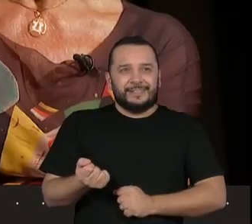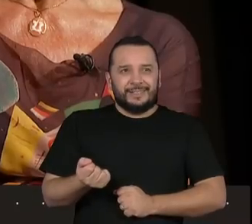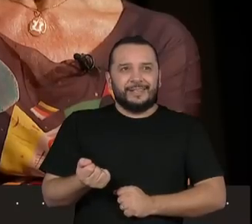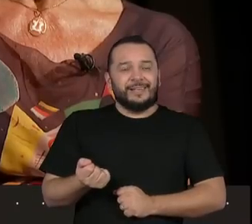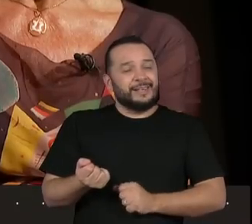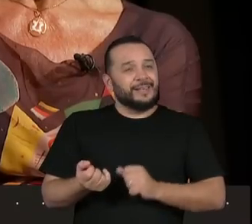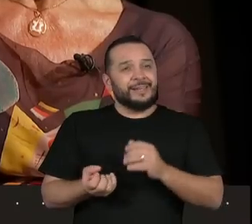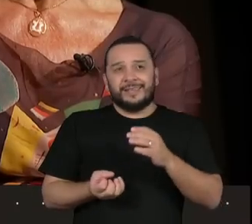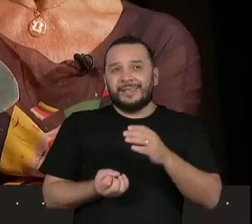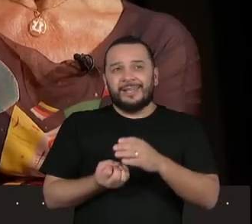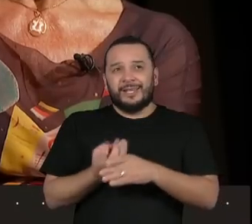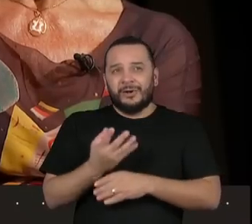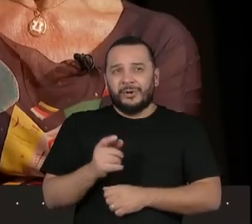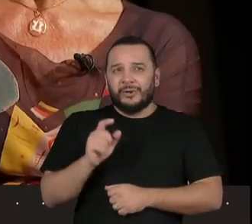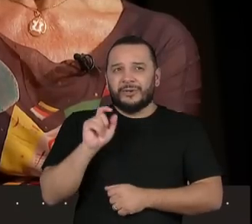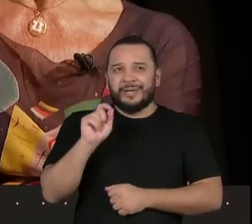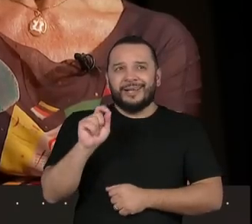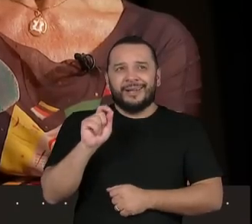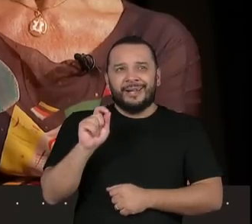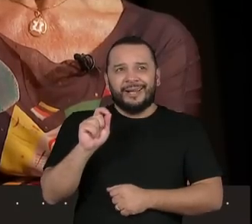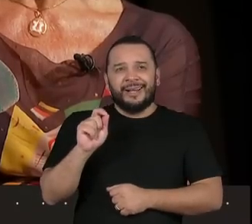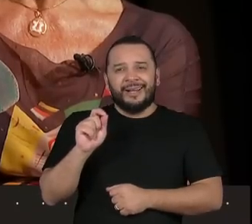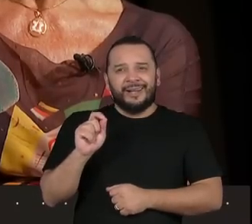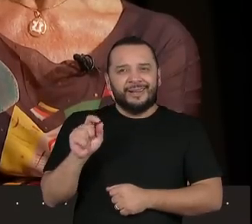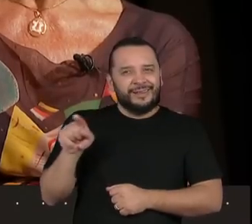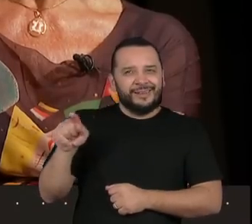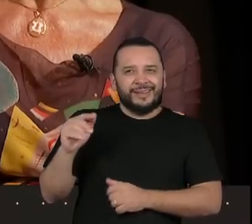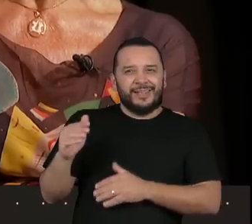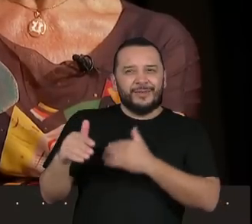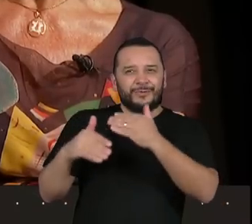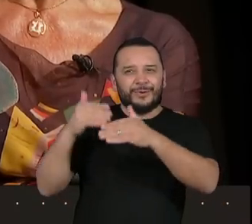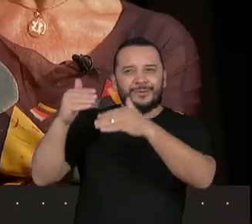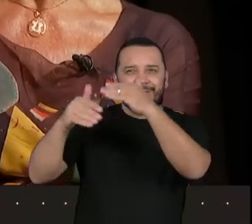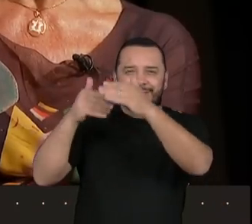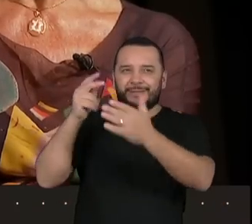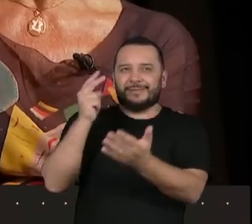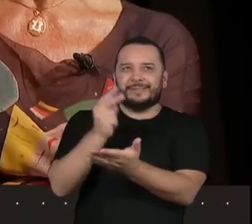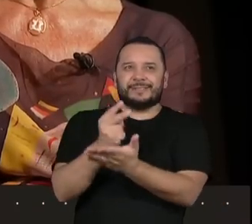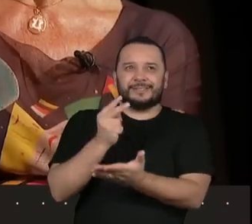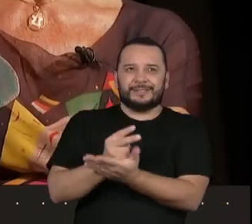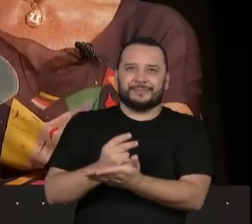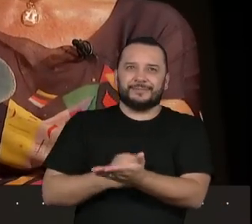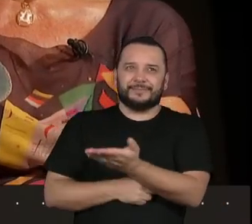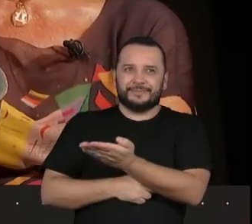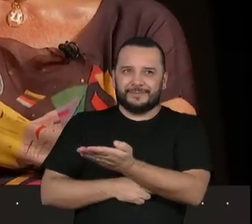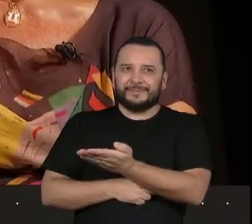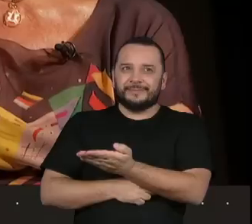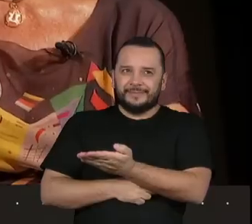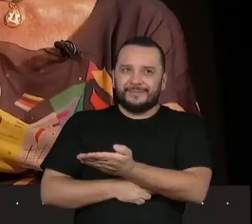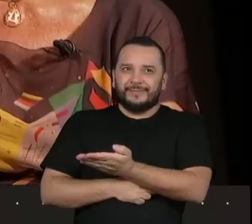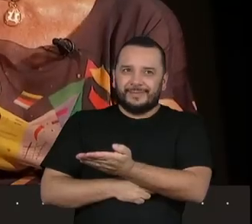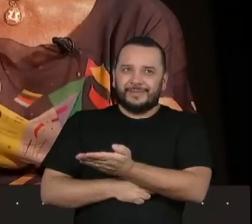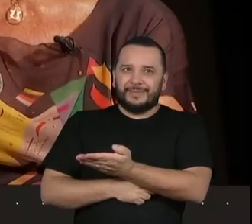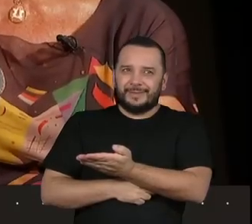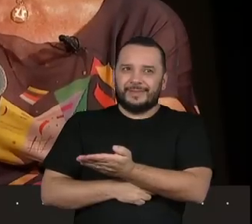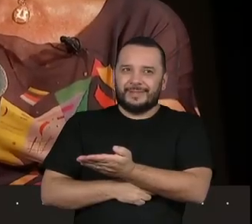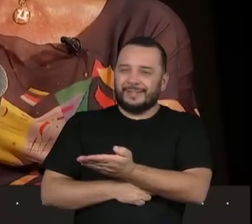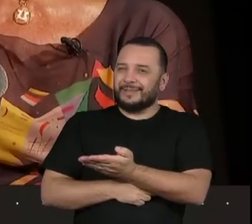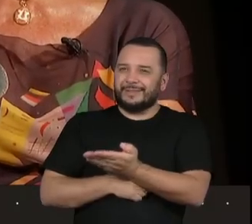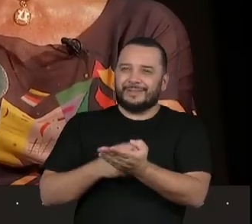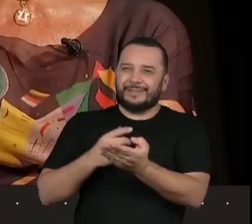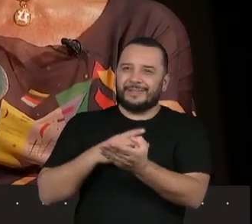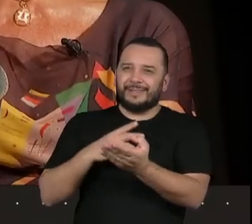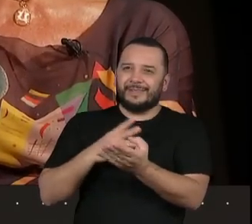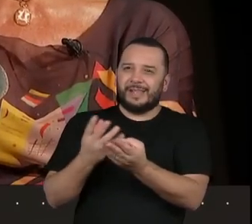que eu chamo da sua revolução permanente. E as coisas que, além das